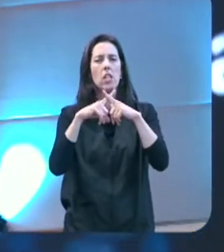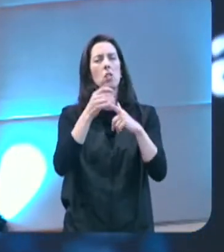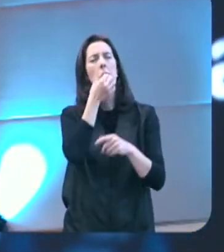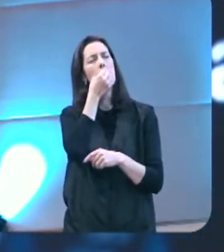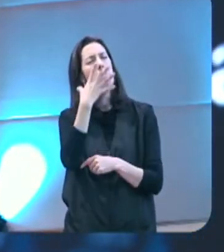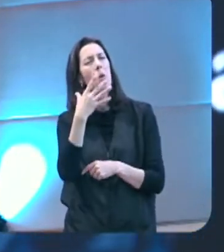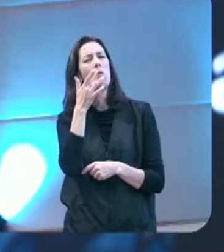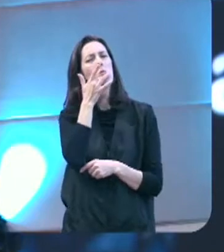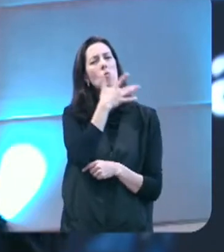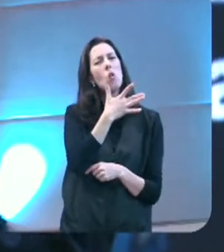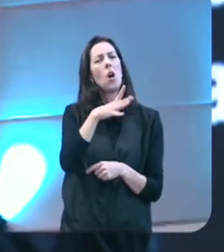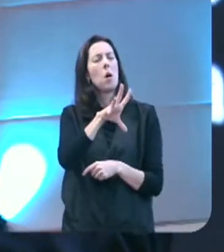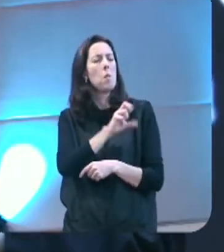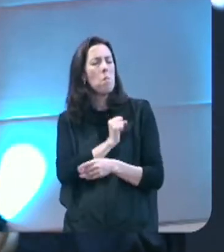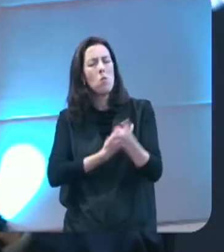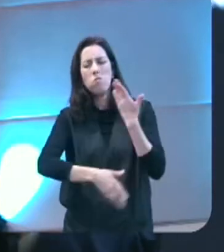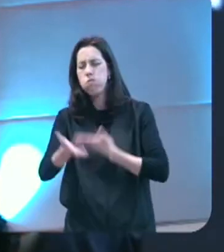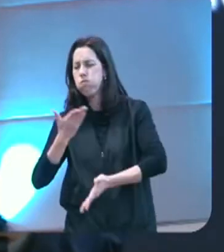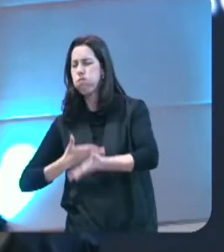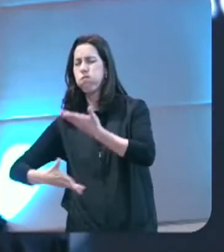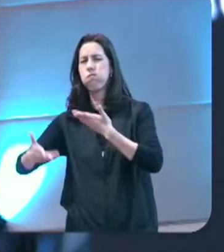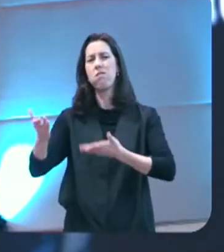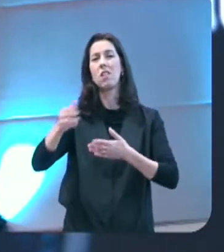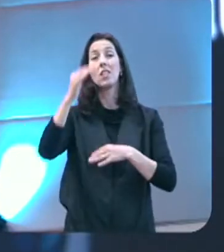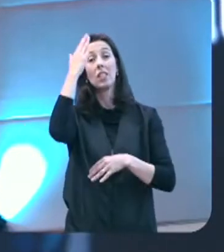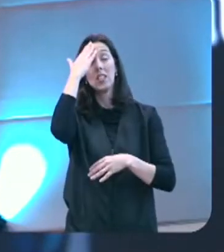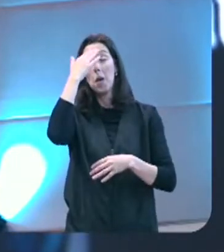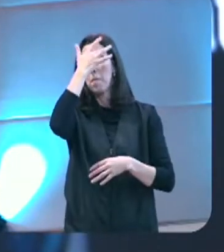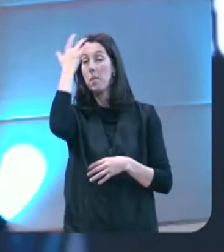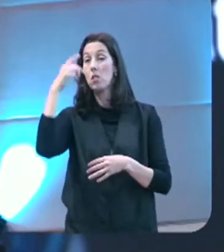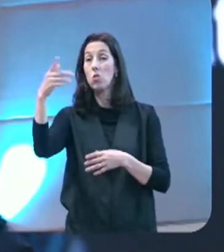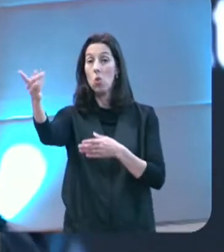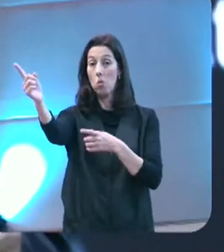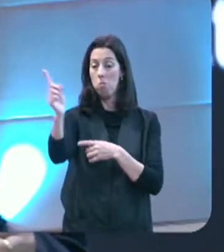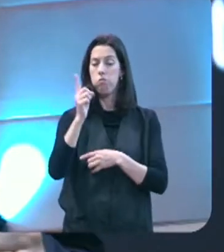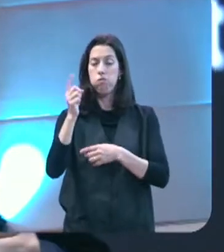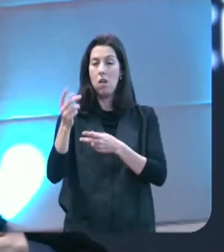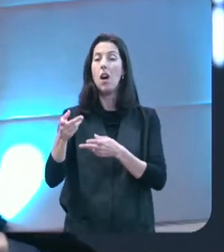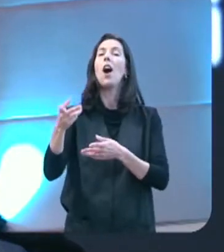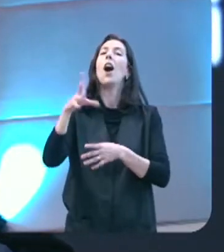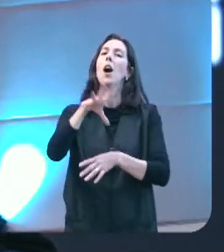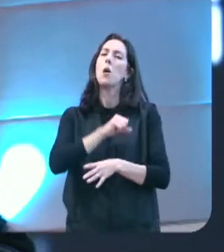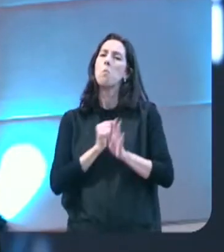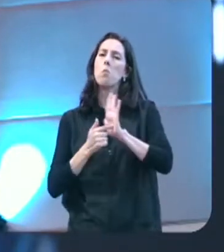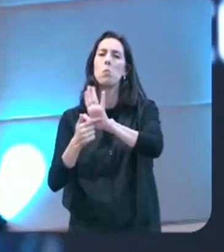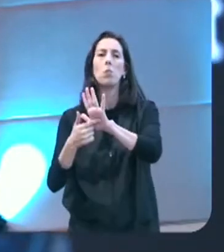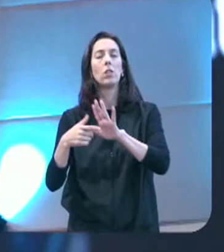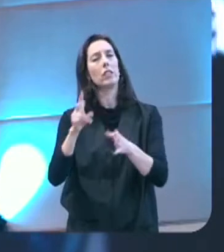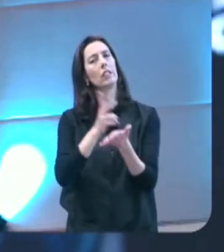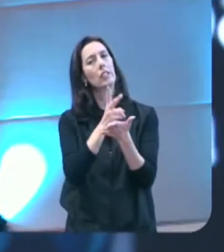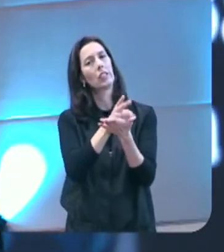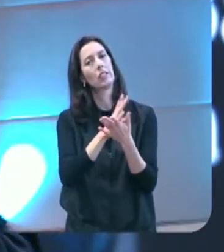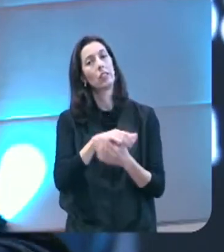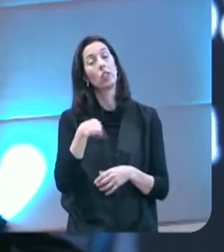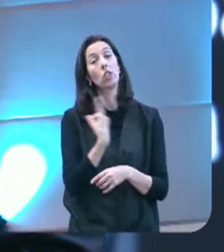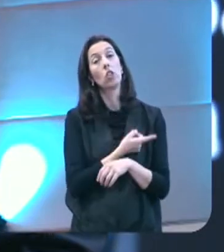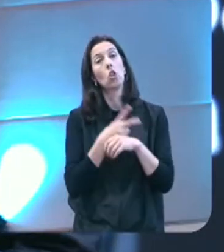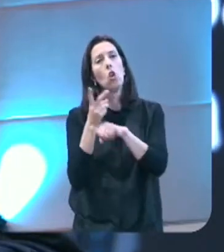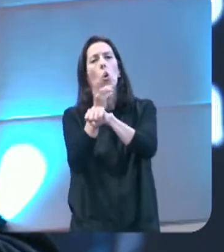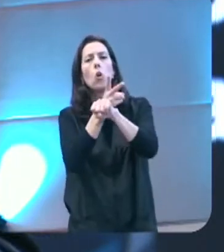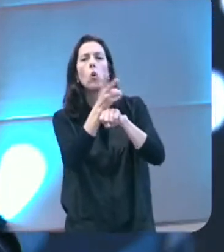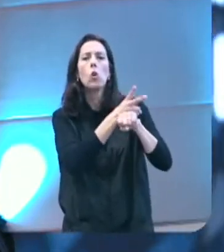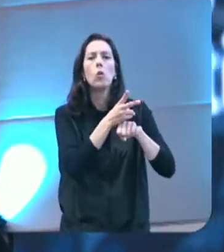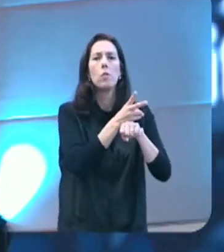calorosa, muito amorosa, que sabia receber as pessoas com o amor do Senhor. E estávamos a preparar um